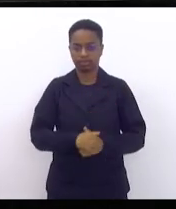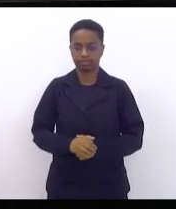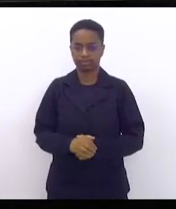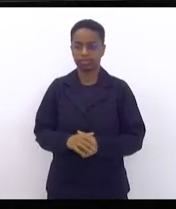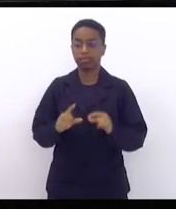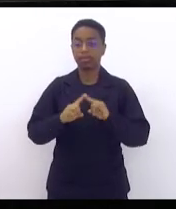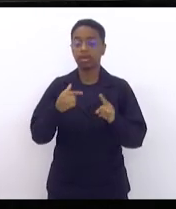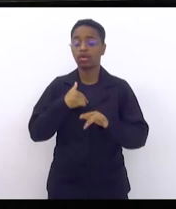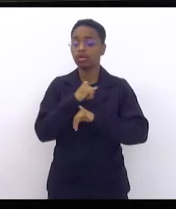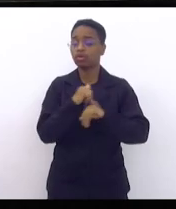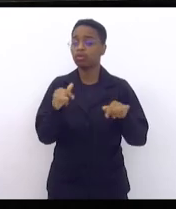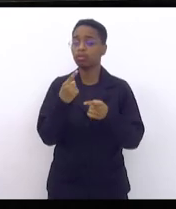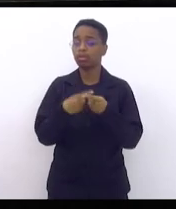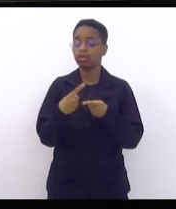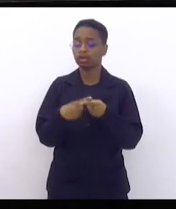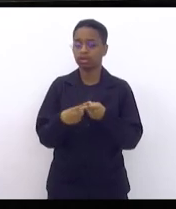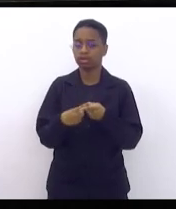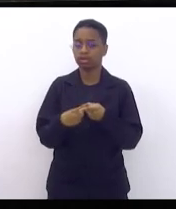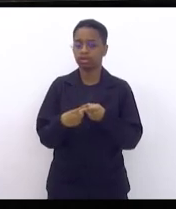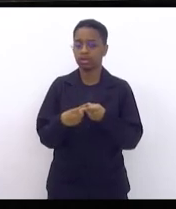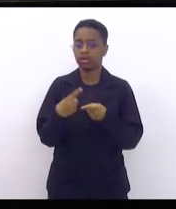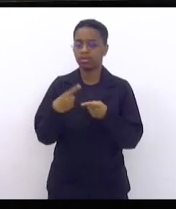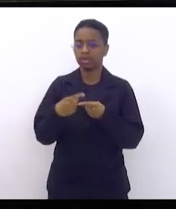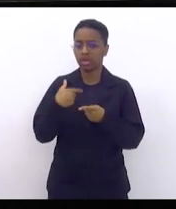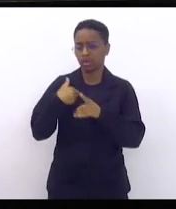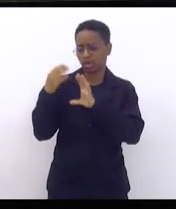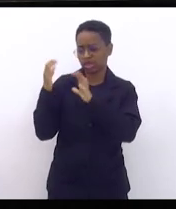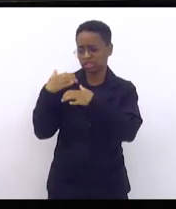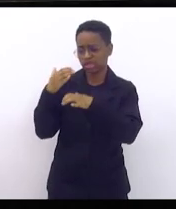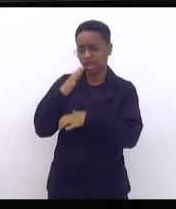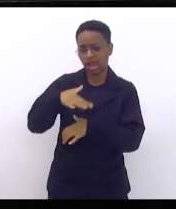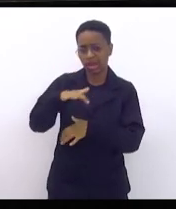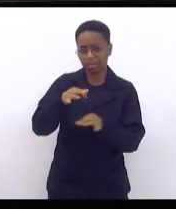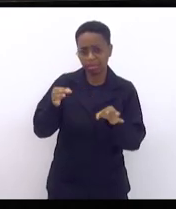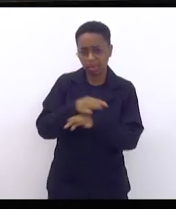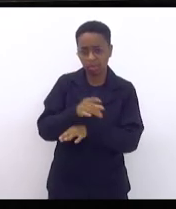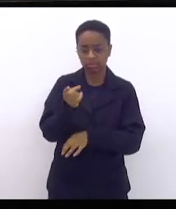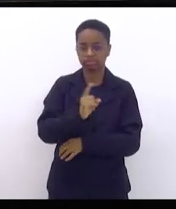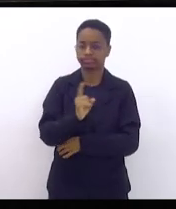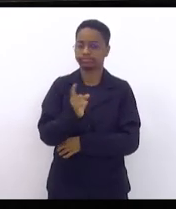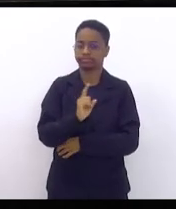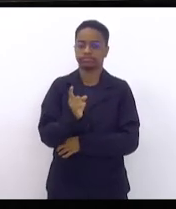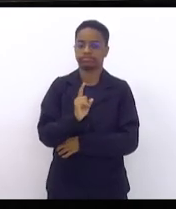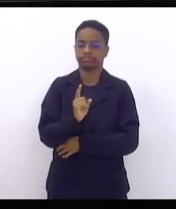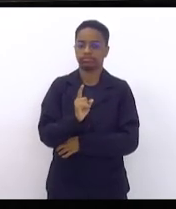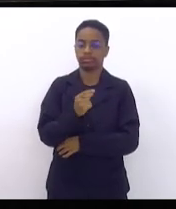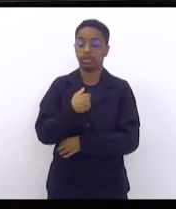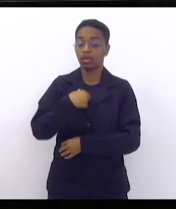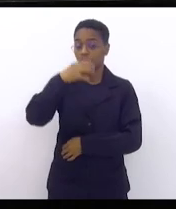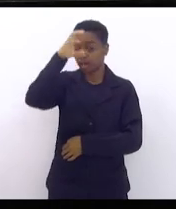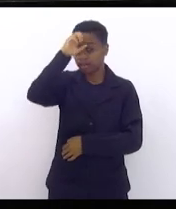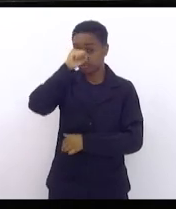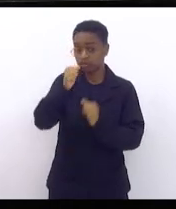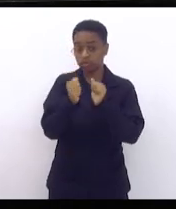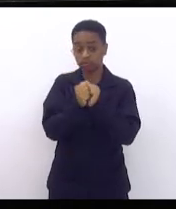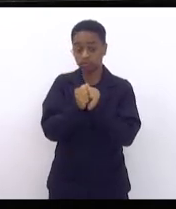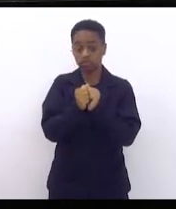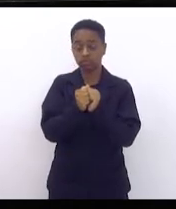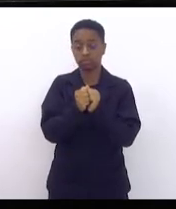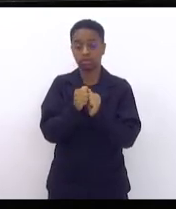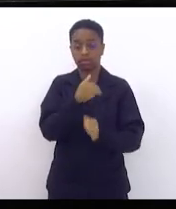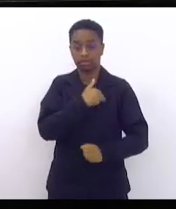que eu digo isso porque eu não sou engenheiro de obras aprendi com o ministro Dornelles